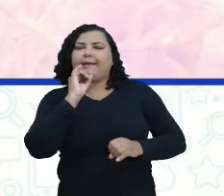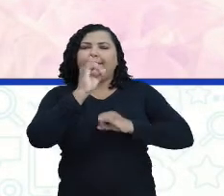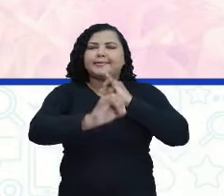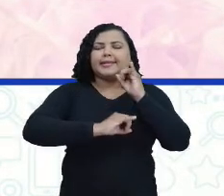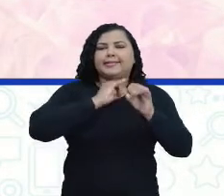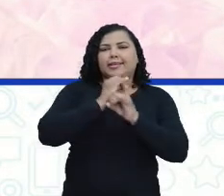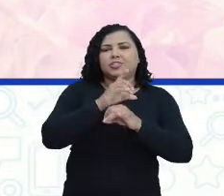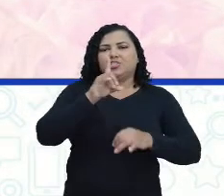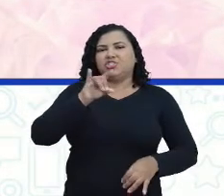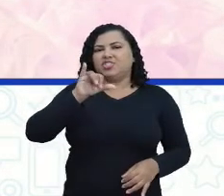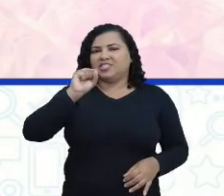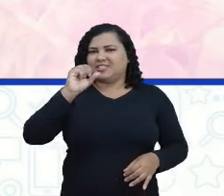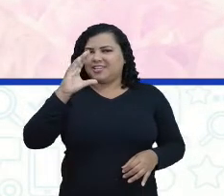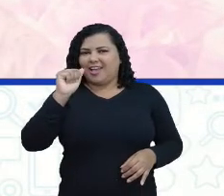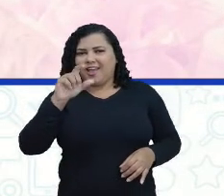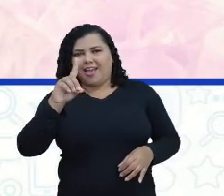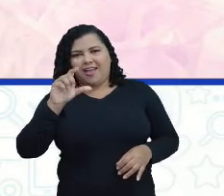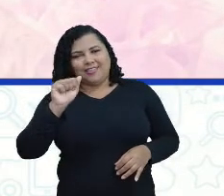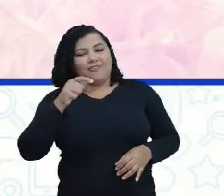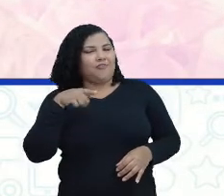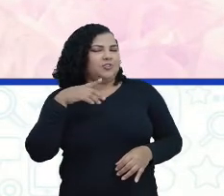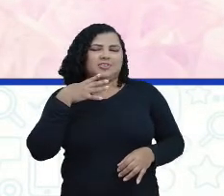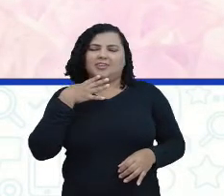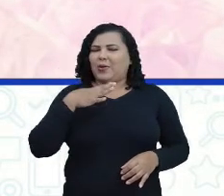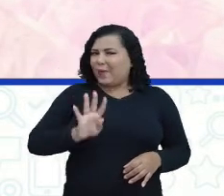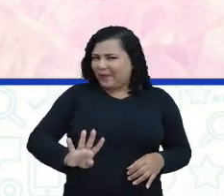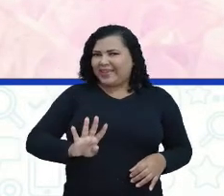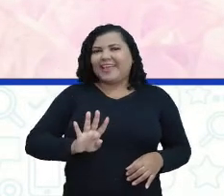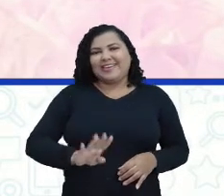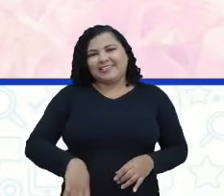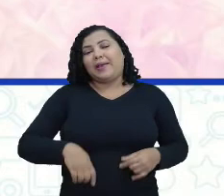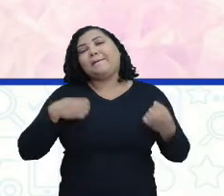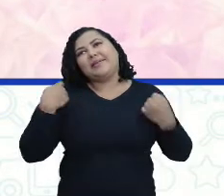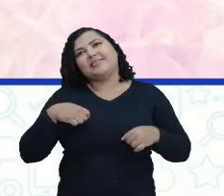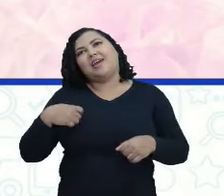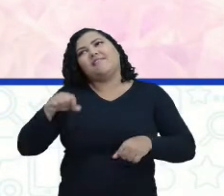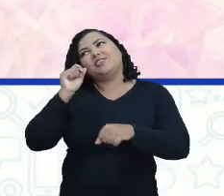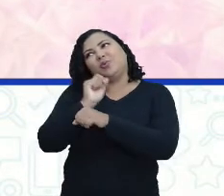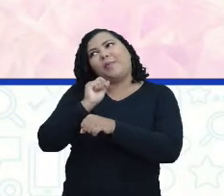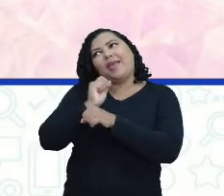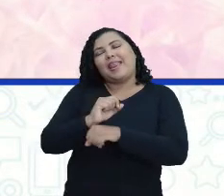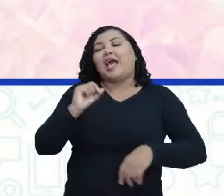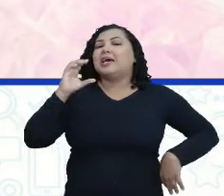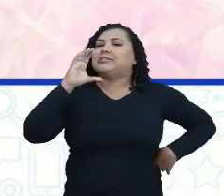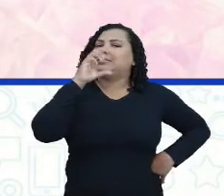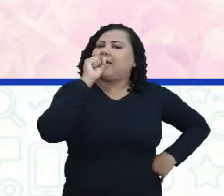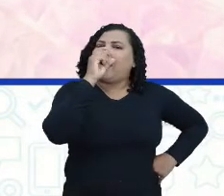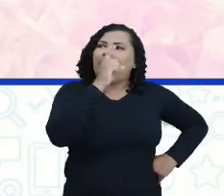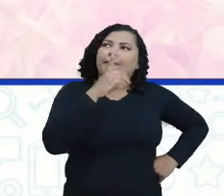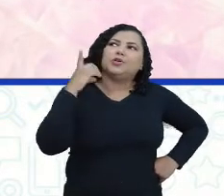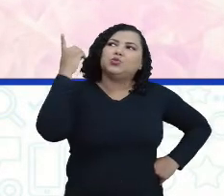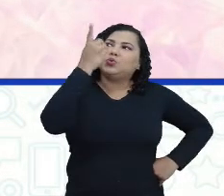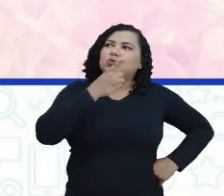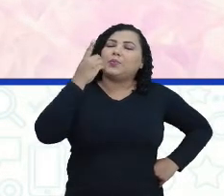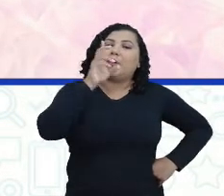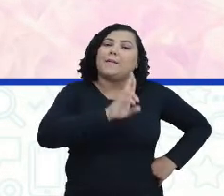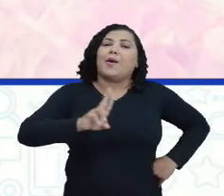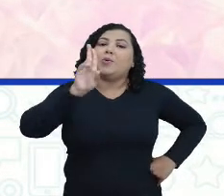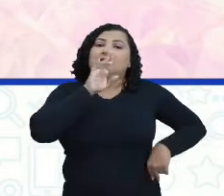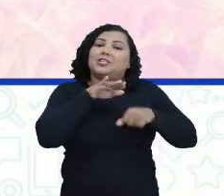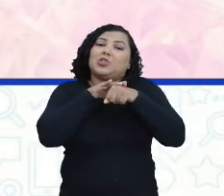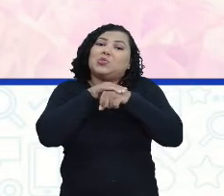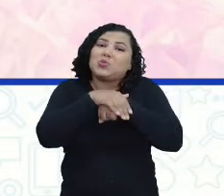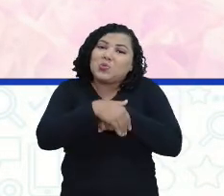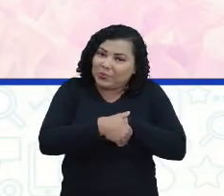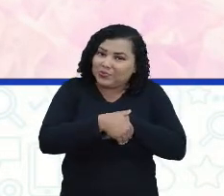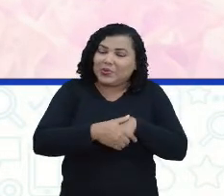E vocês não sabem o que é isso. Vocês não sabem ter que esperar o sábado, domingo, para usar a internet de noite. Por